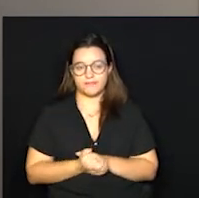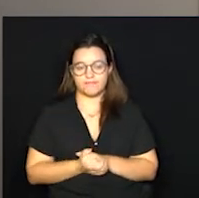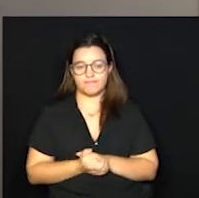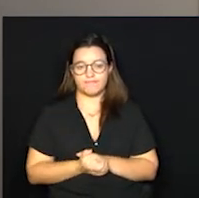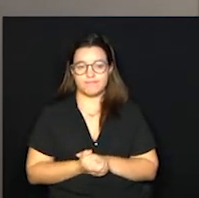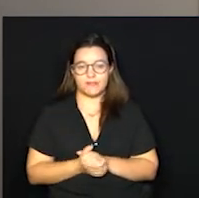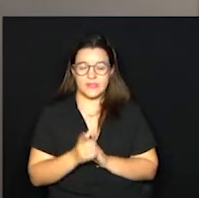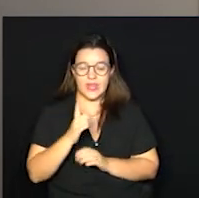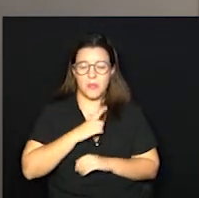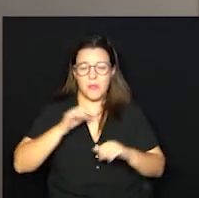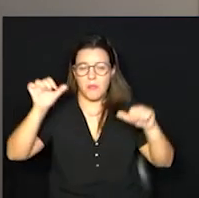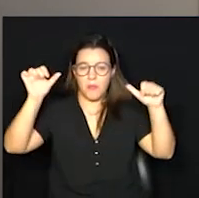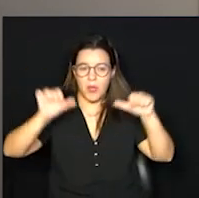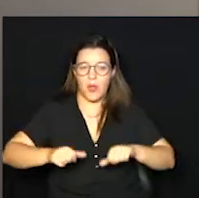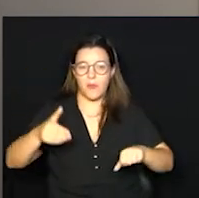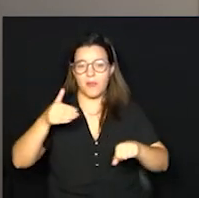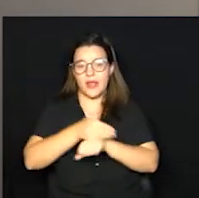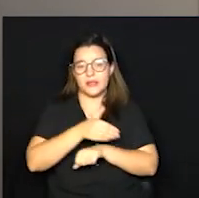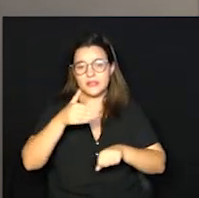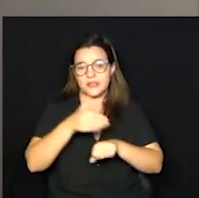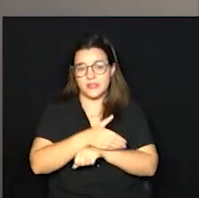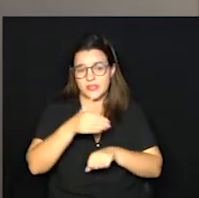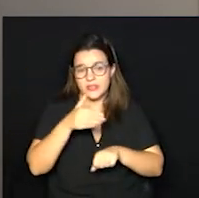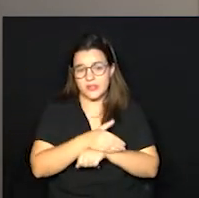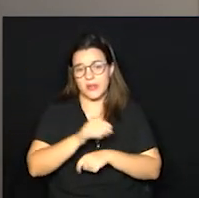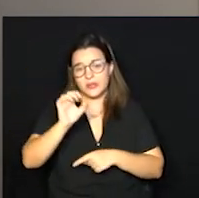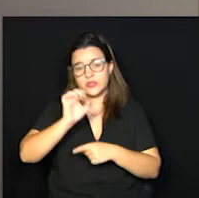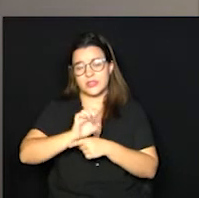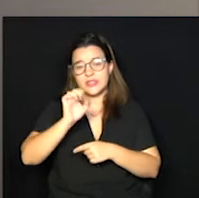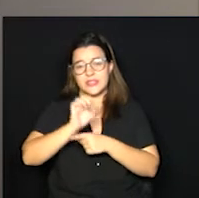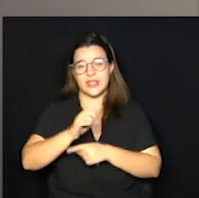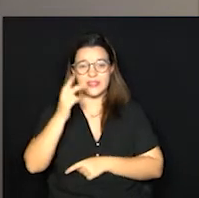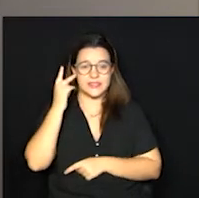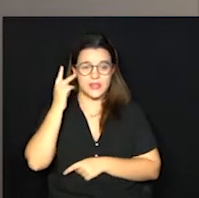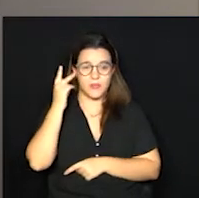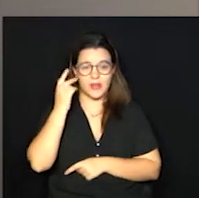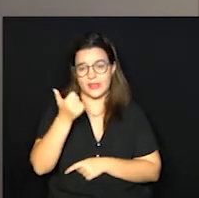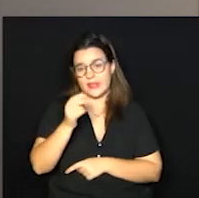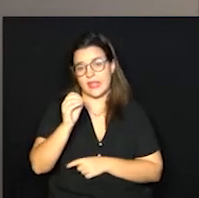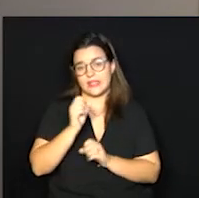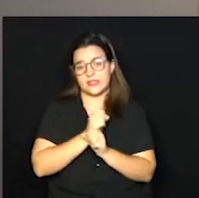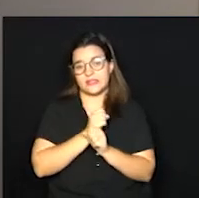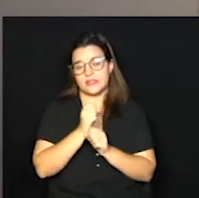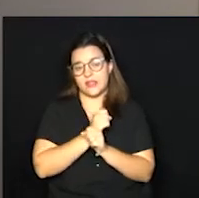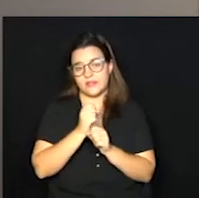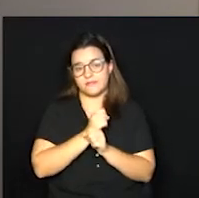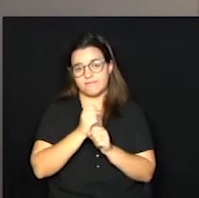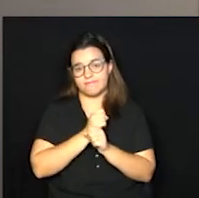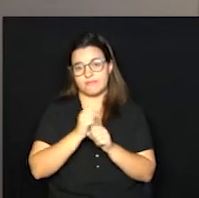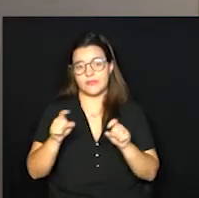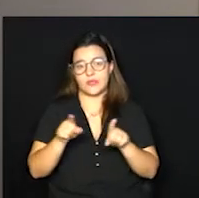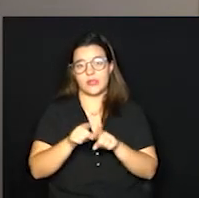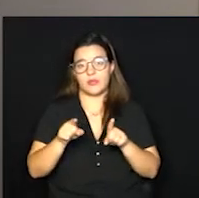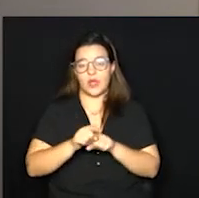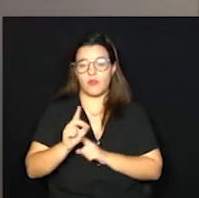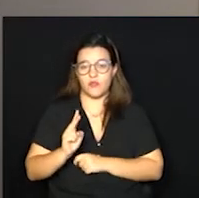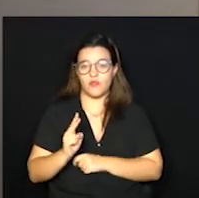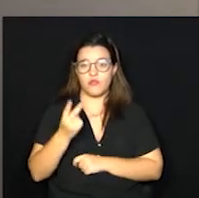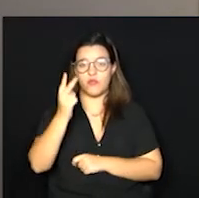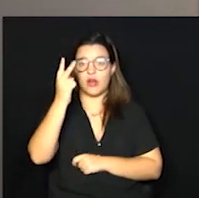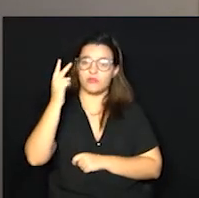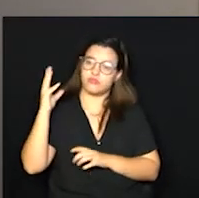de participação nas exportações do Estado de São Paulo em 10 anos e também o resultado, né, o valor